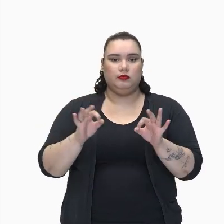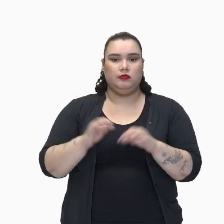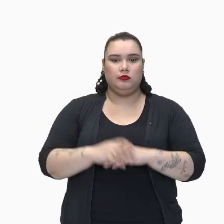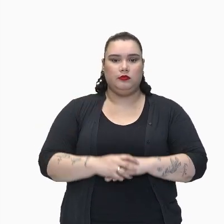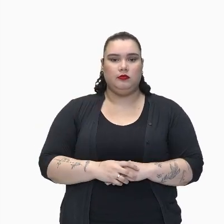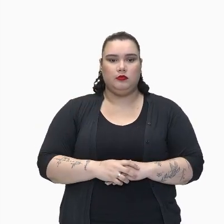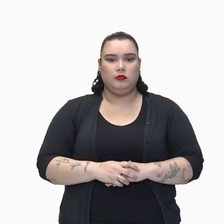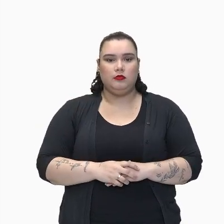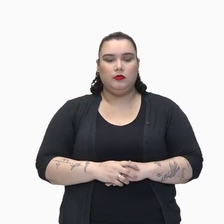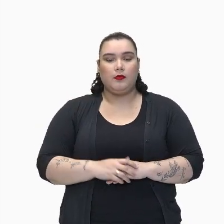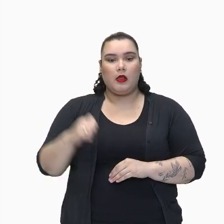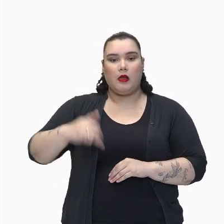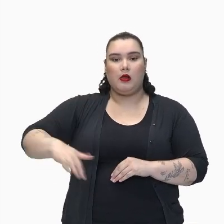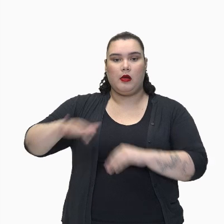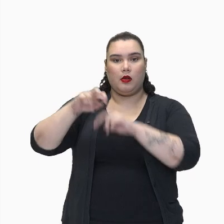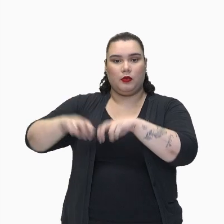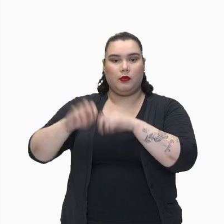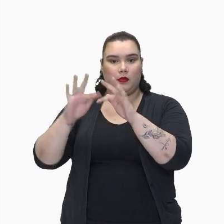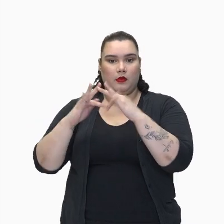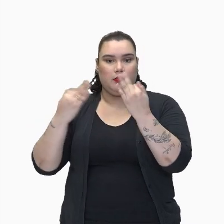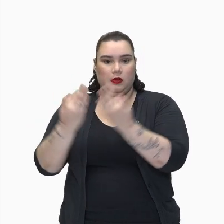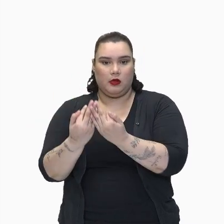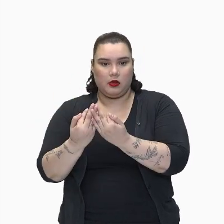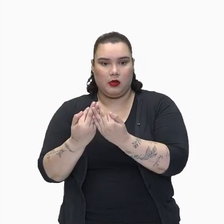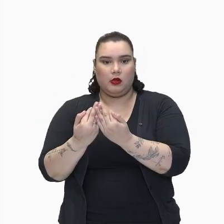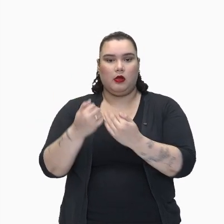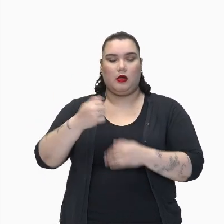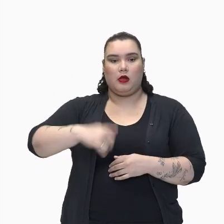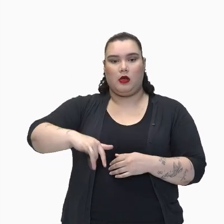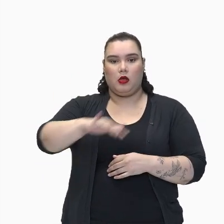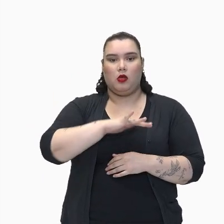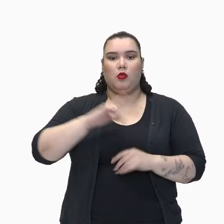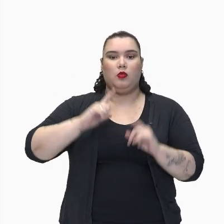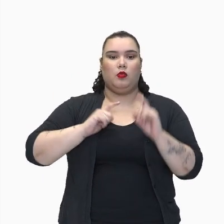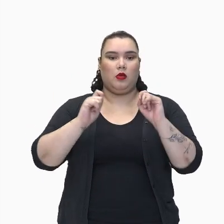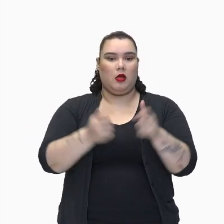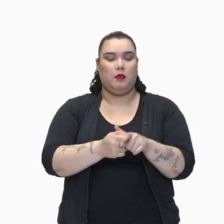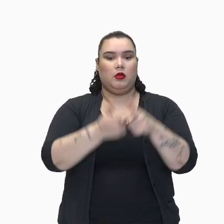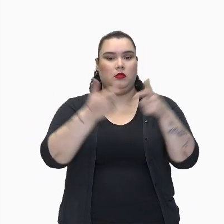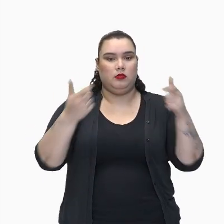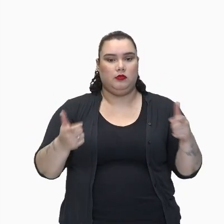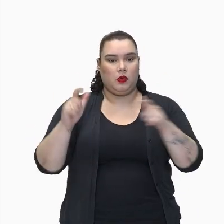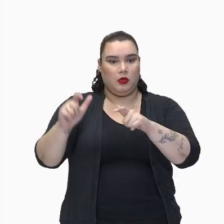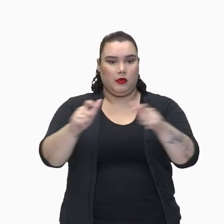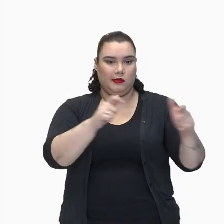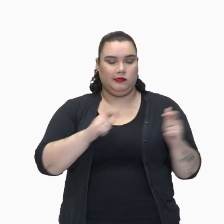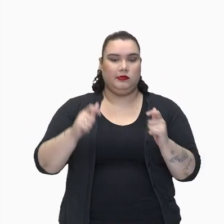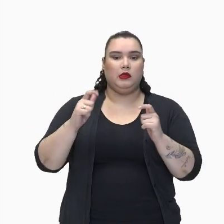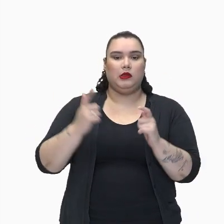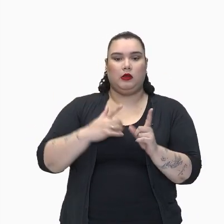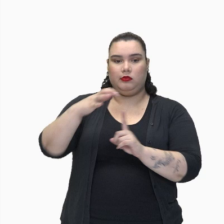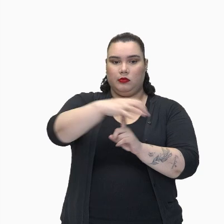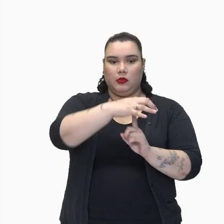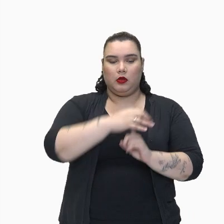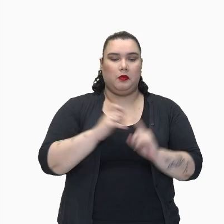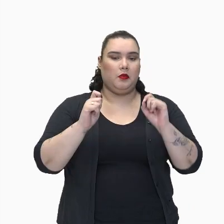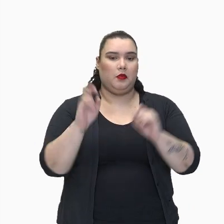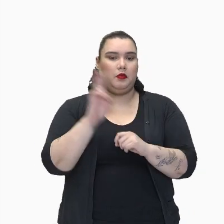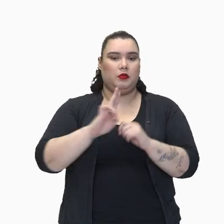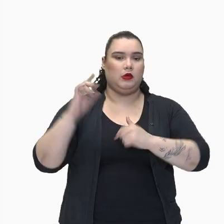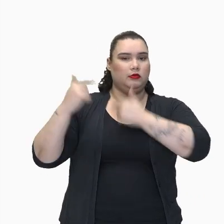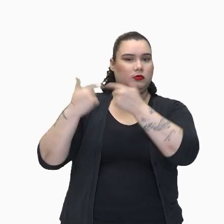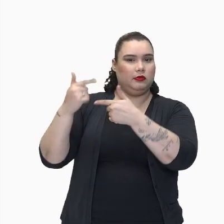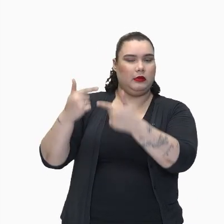A agricultura familiar, então, na área insular é praticada na maioria dos estabelecimentos agrícolas, com técnicas